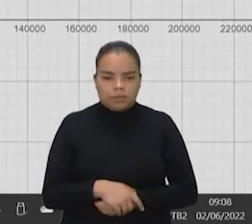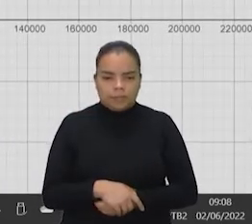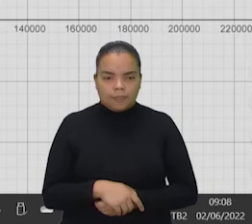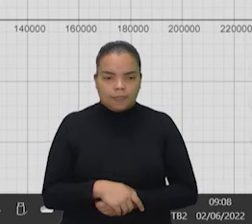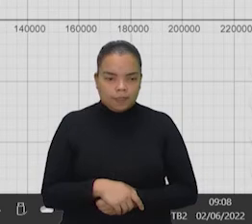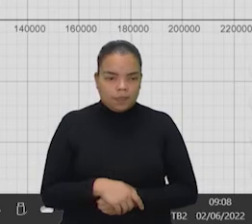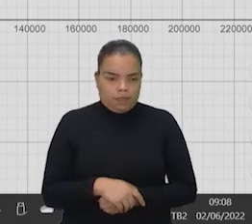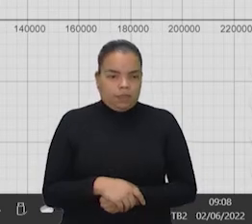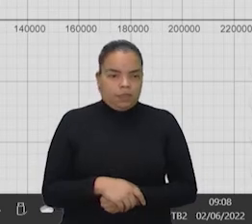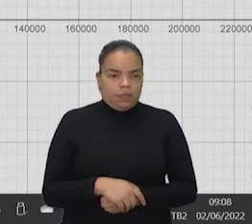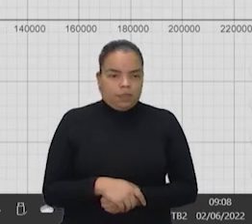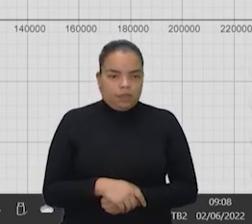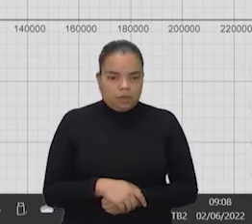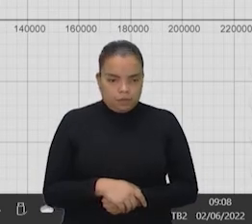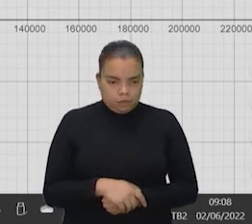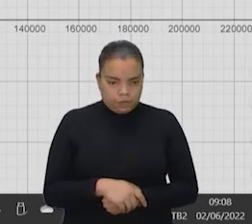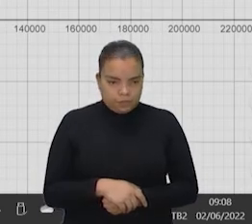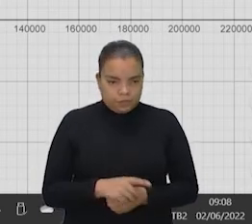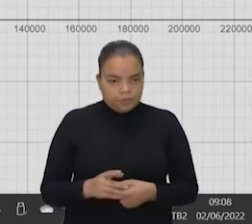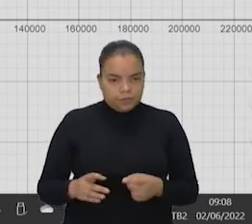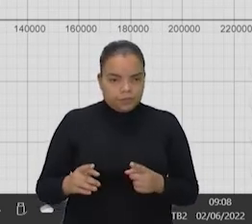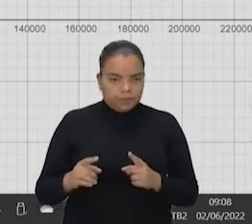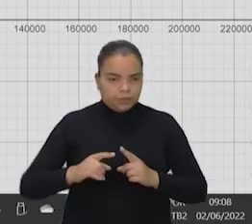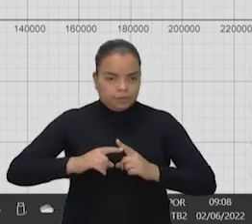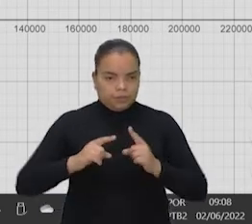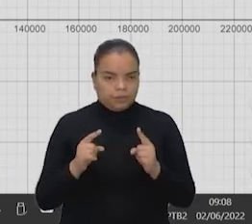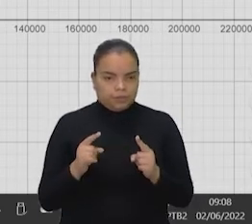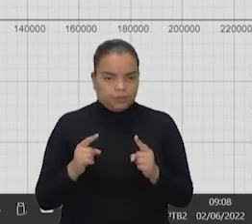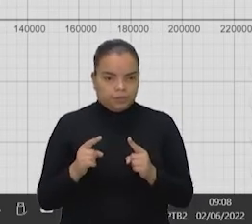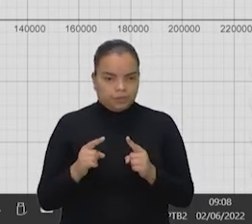Vamos ver o que está de errado aqui, se eu não coloquei o H.